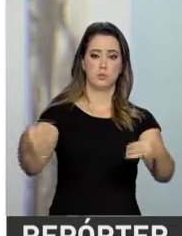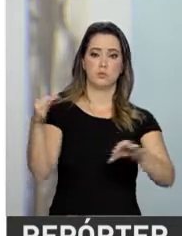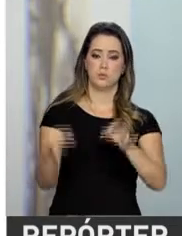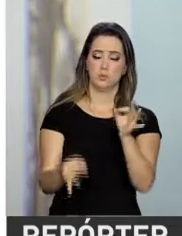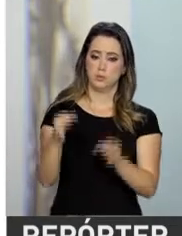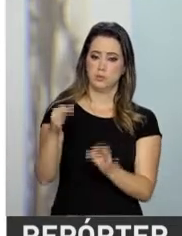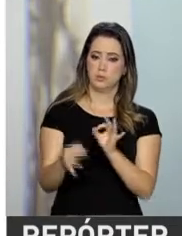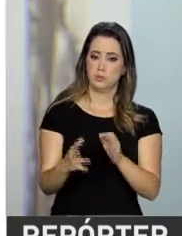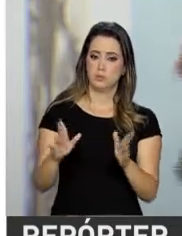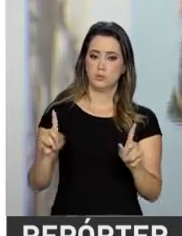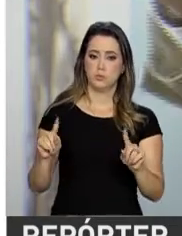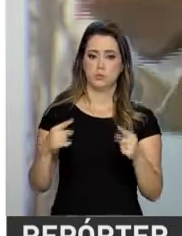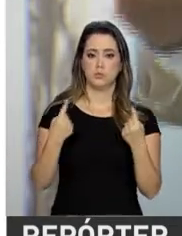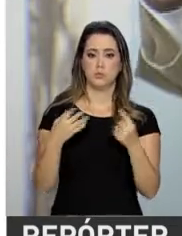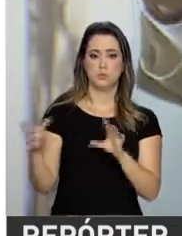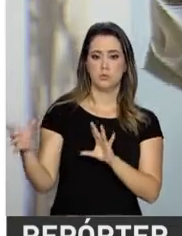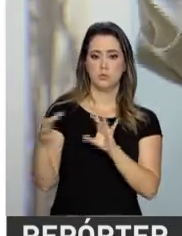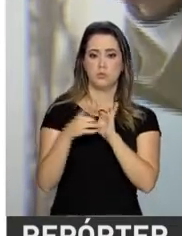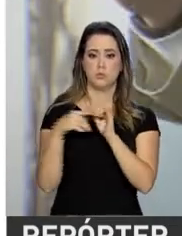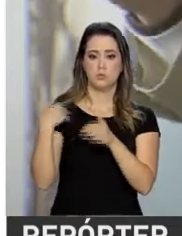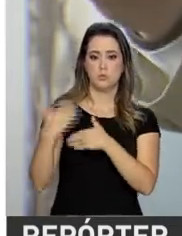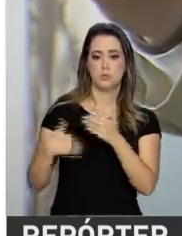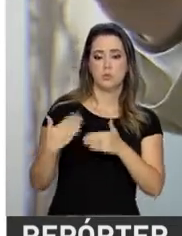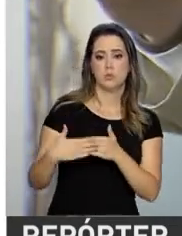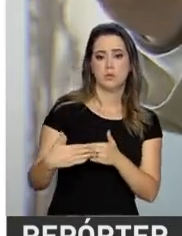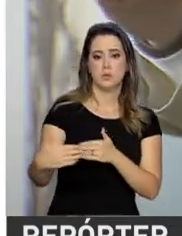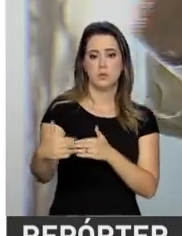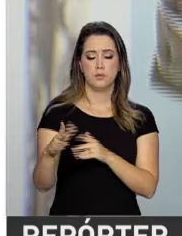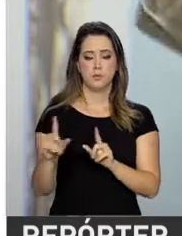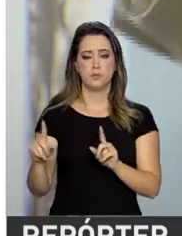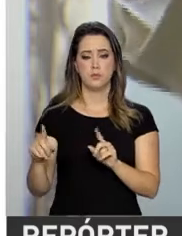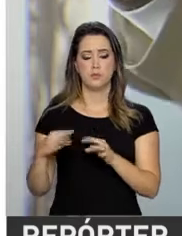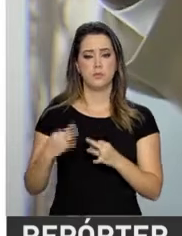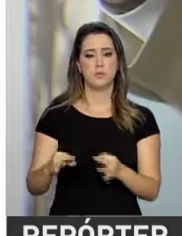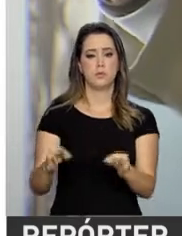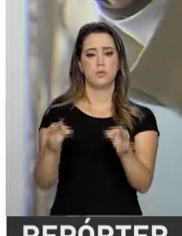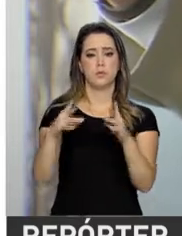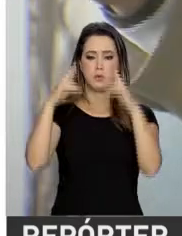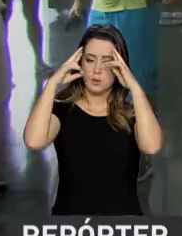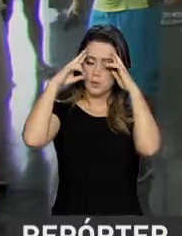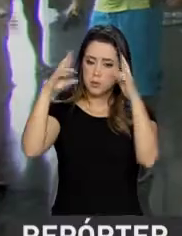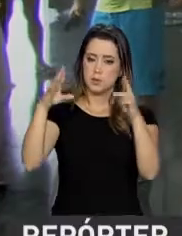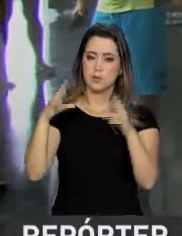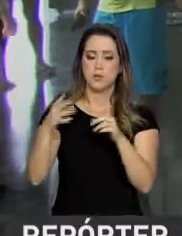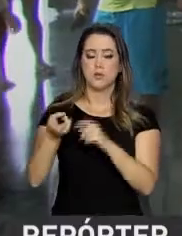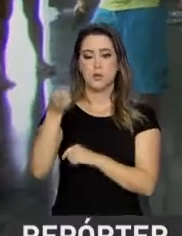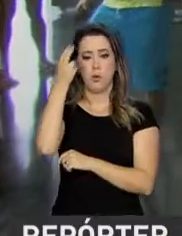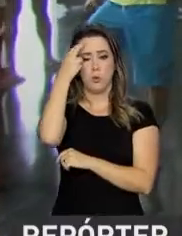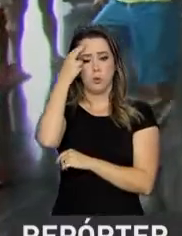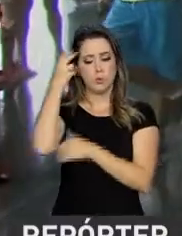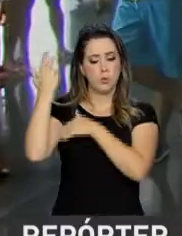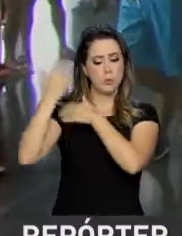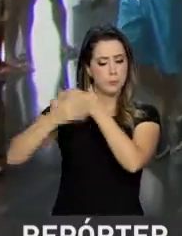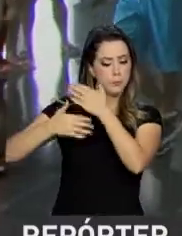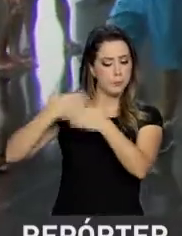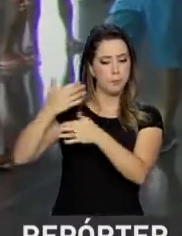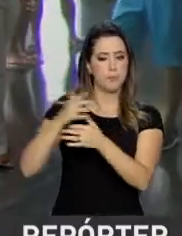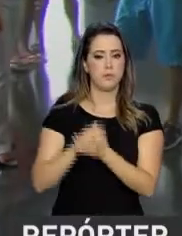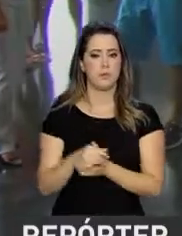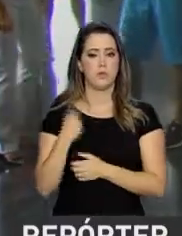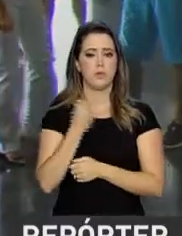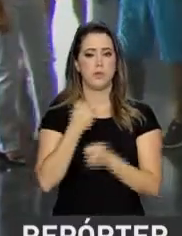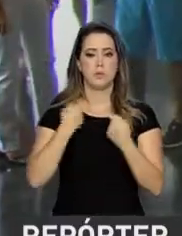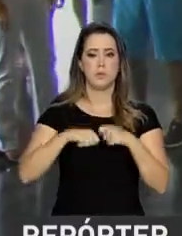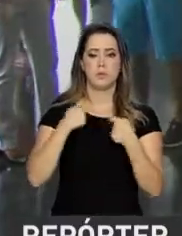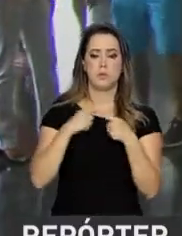o desafio é aliar o avanço tecnológico ao respeito às tradições há uma preocupação central com